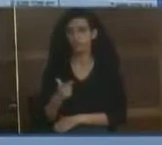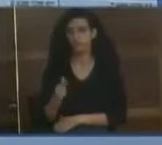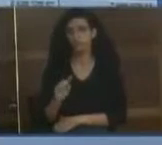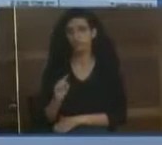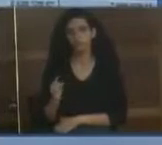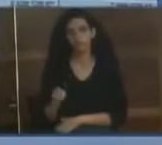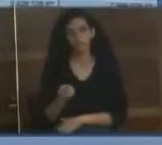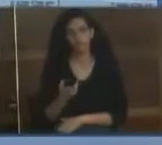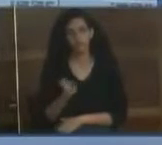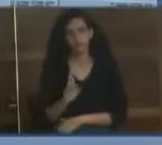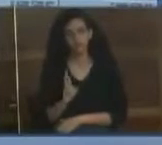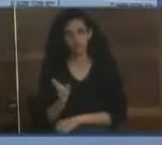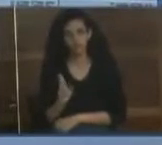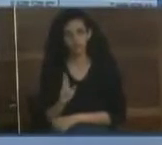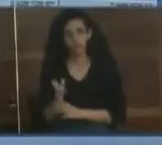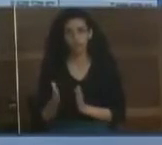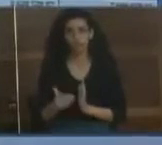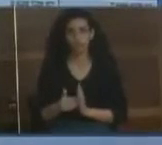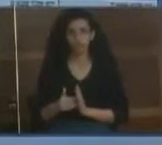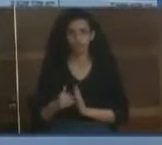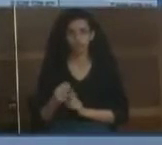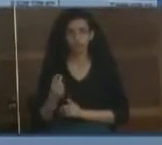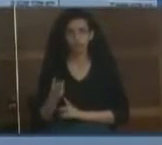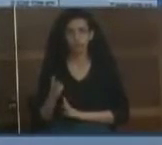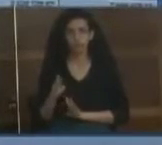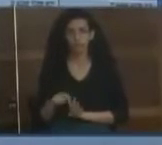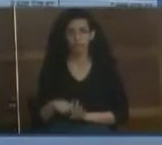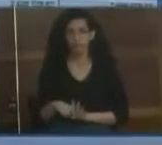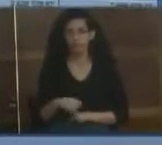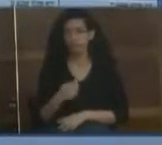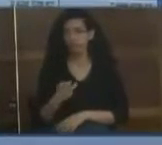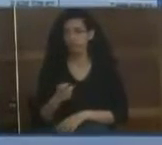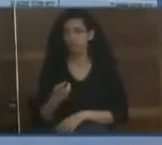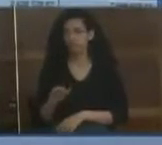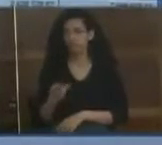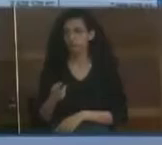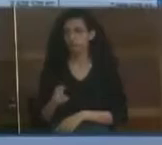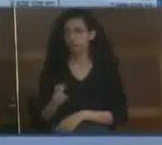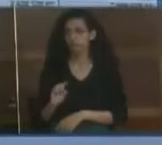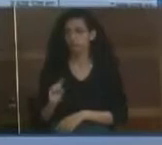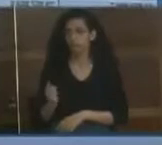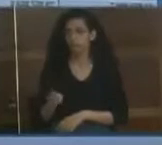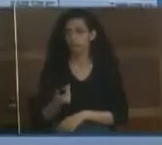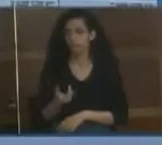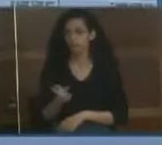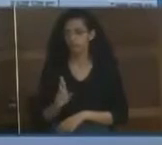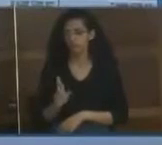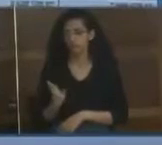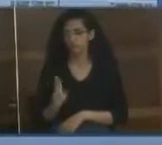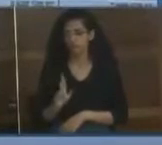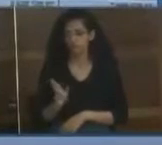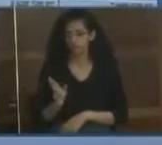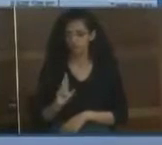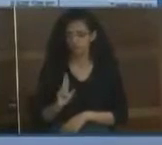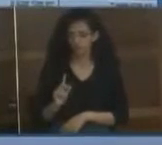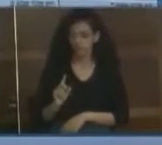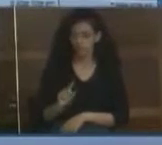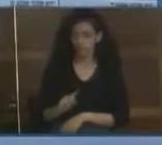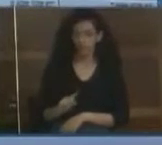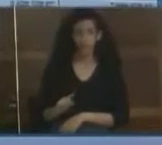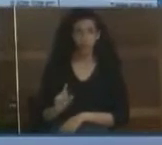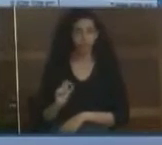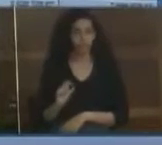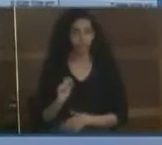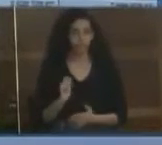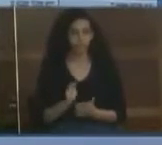r$1000 despesa empenhada até o 3º quadrimestre de 35 milhões de 265 mil reais despesas